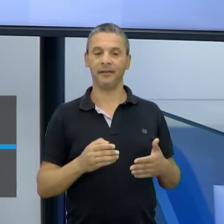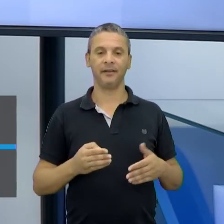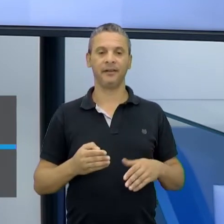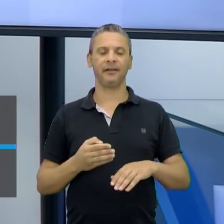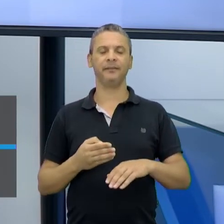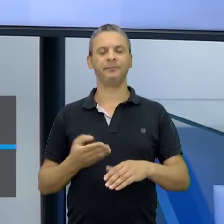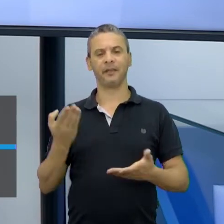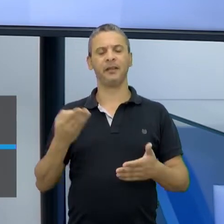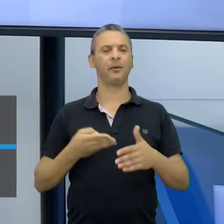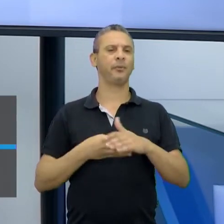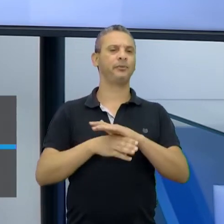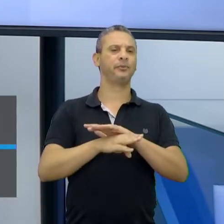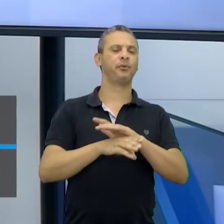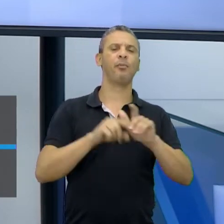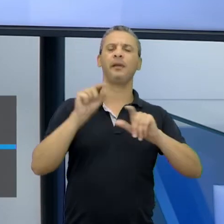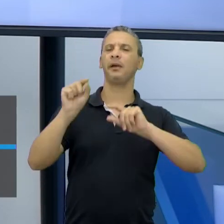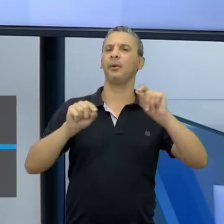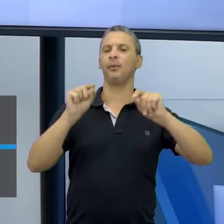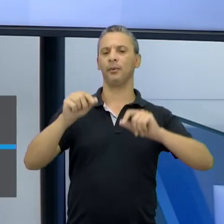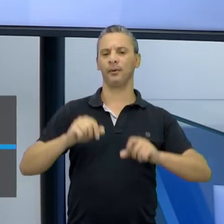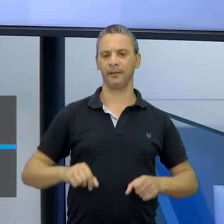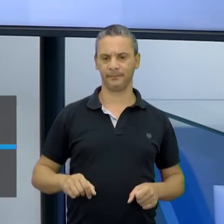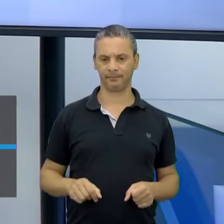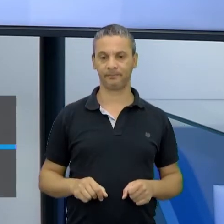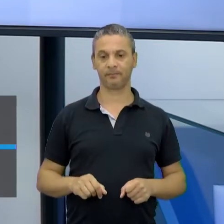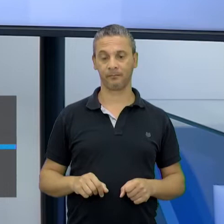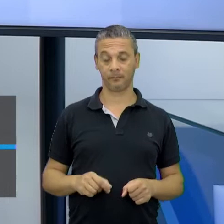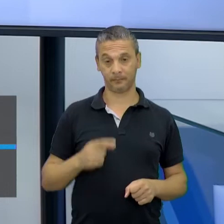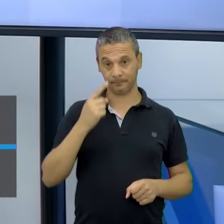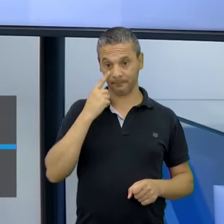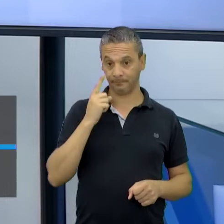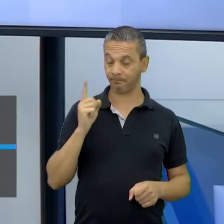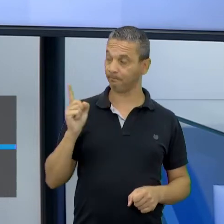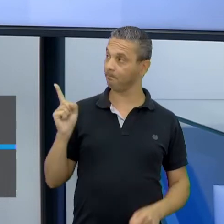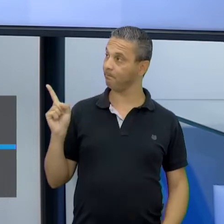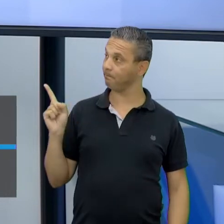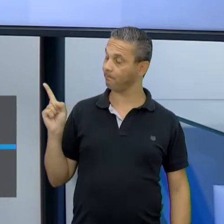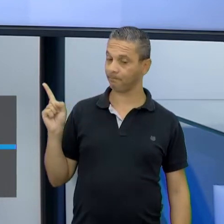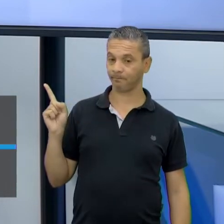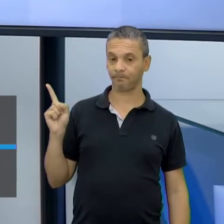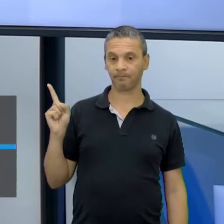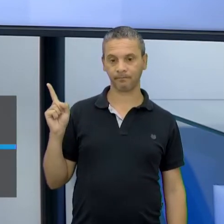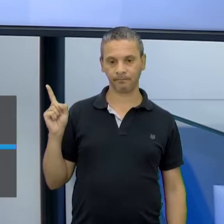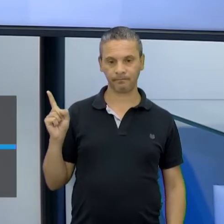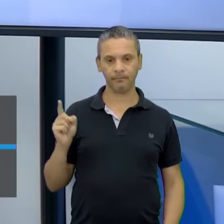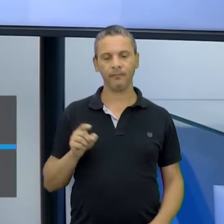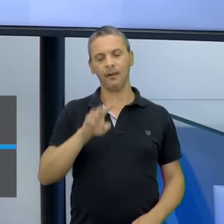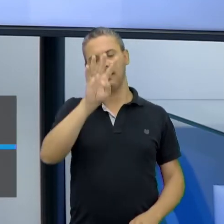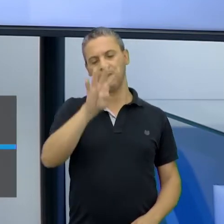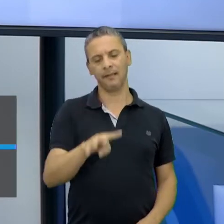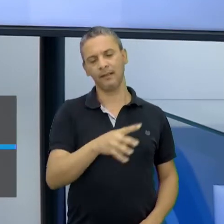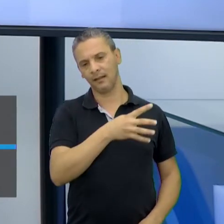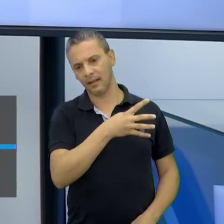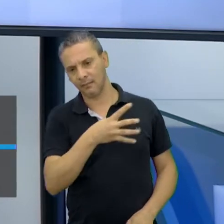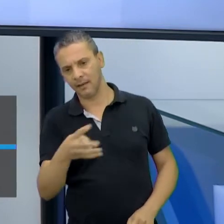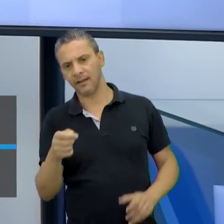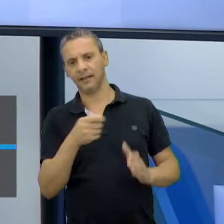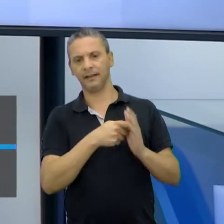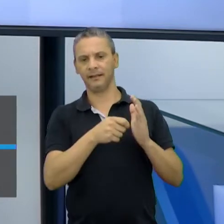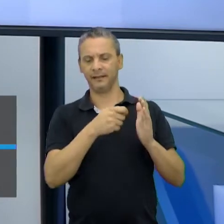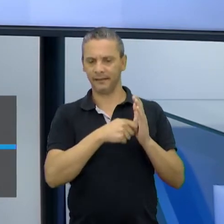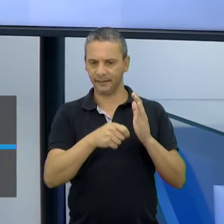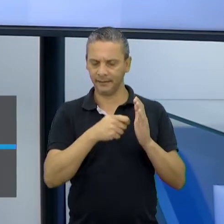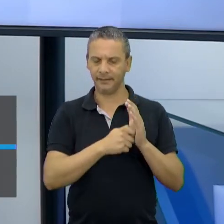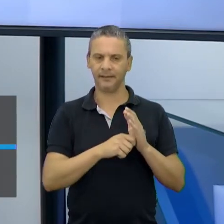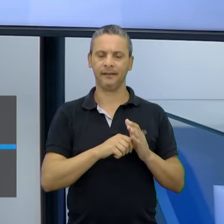a fazer, né? Então, a gente está acostumado a fazer uma tabela no diário de bordo. Aí a gente vai colocar aí, né,